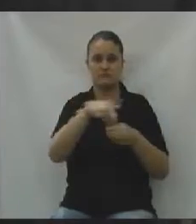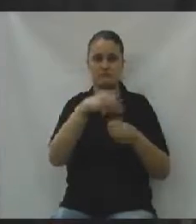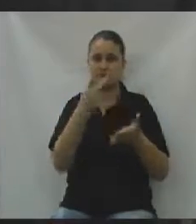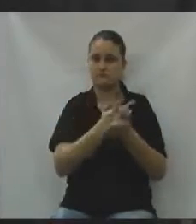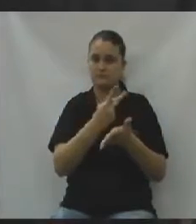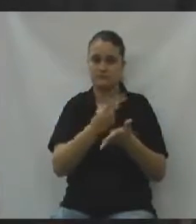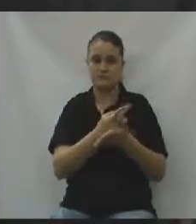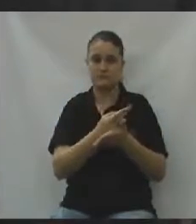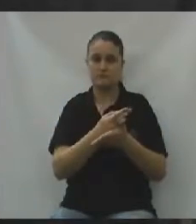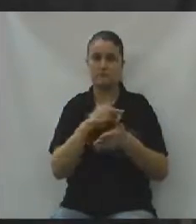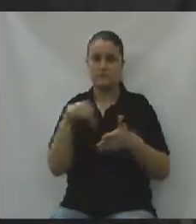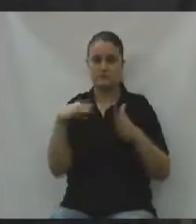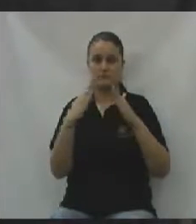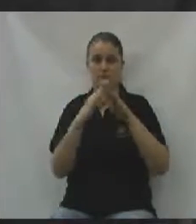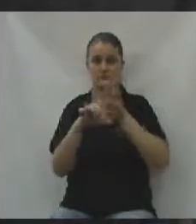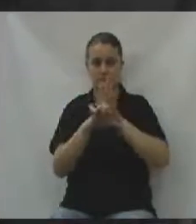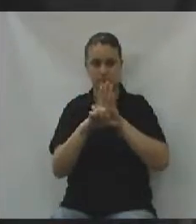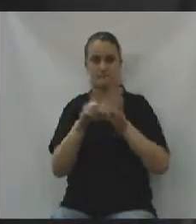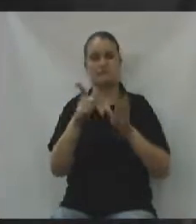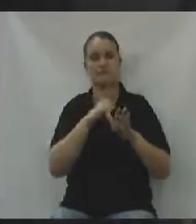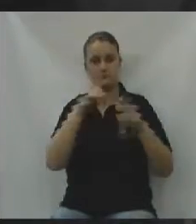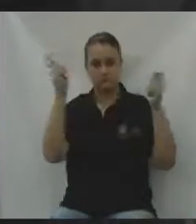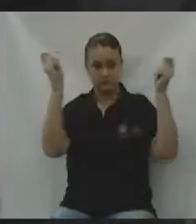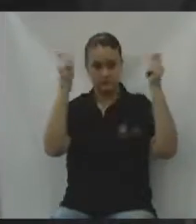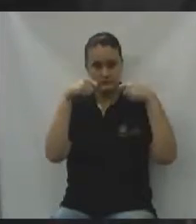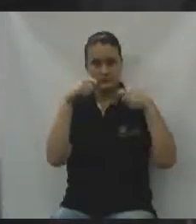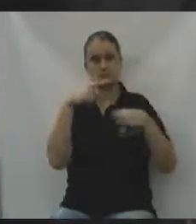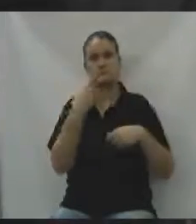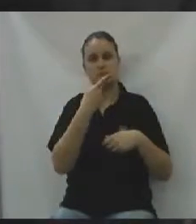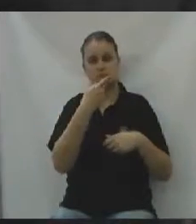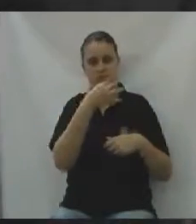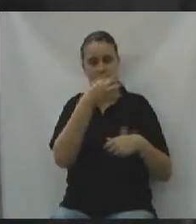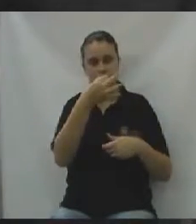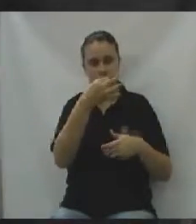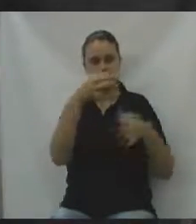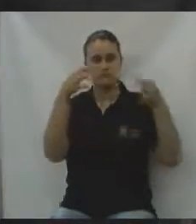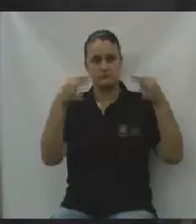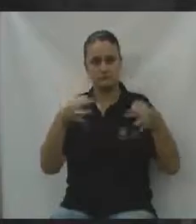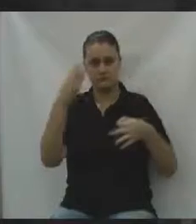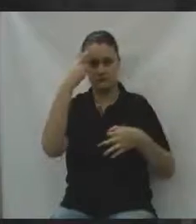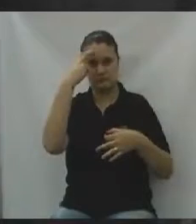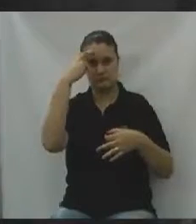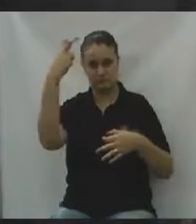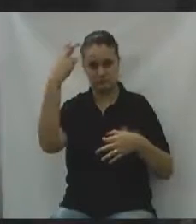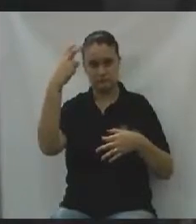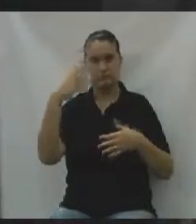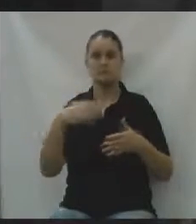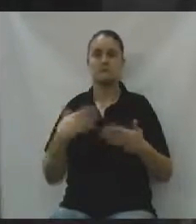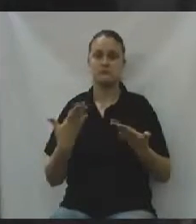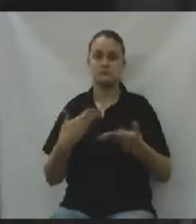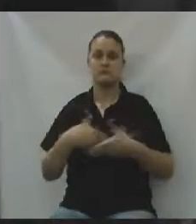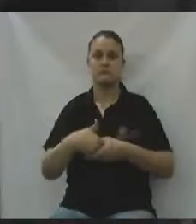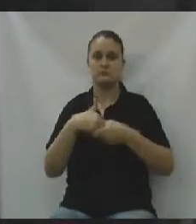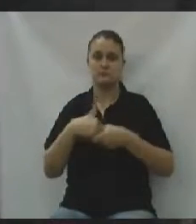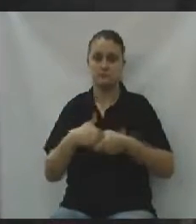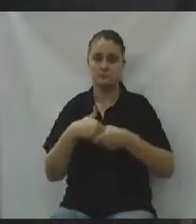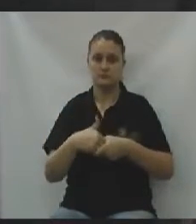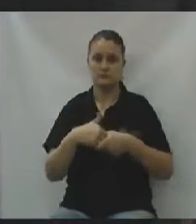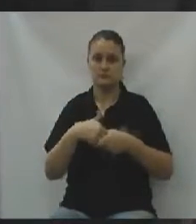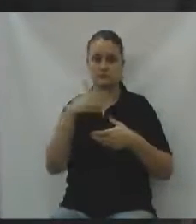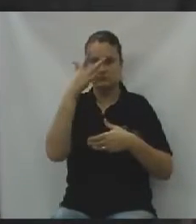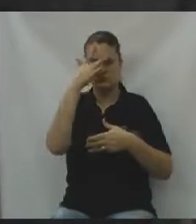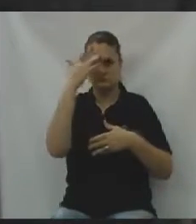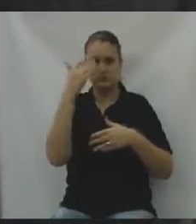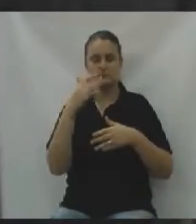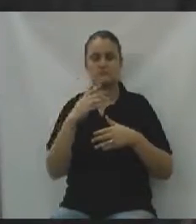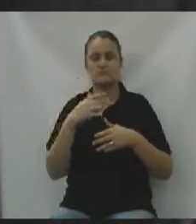é isso. Esse Poder Legislativo tem capacidade para pronunciar o seu voto de forma inteligente. Portanto, parabéns aos que estão